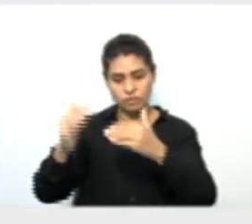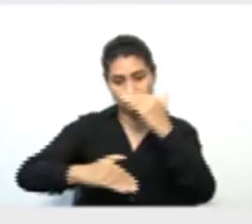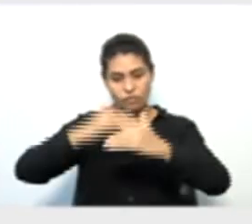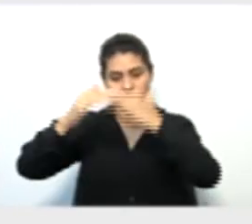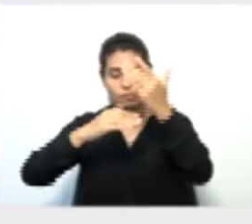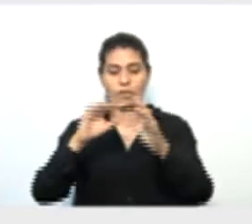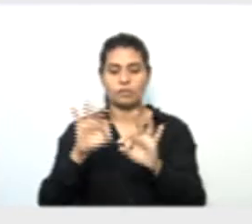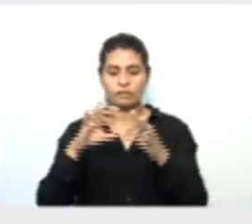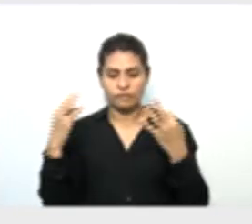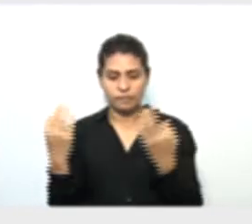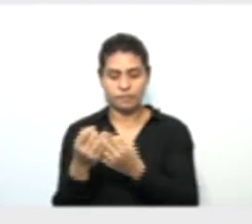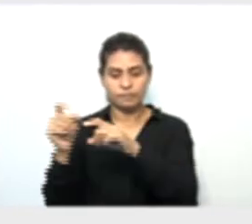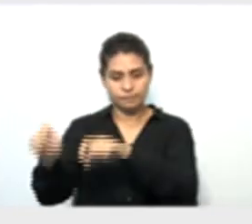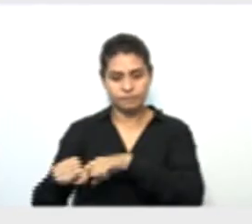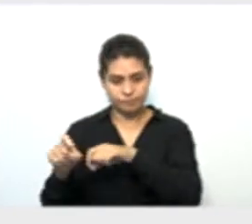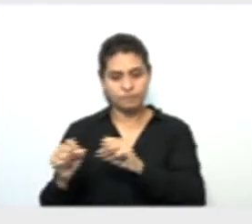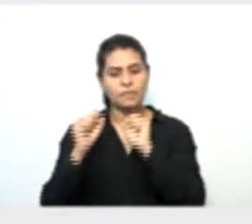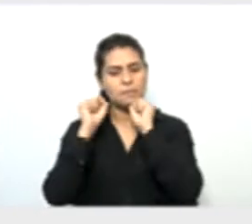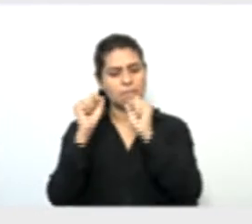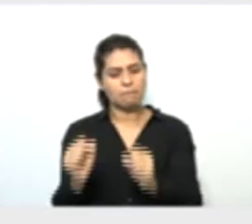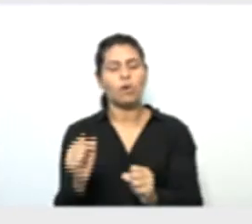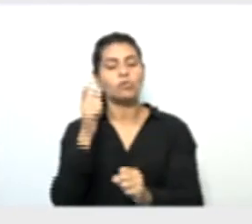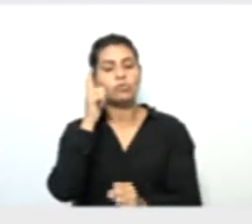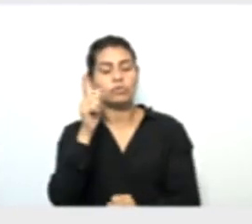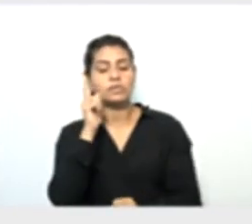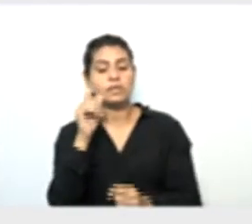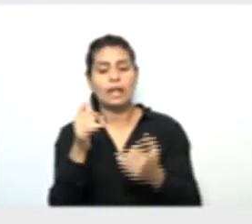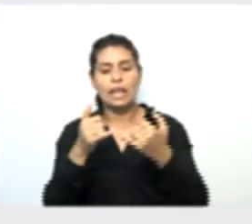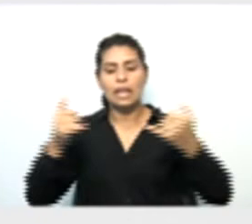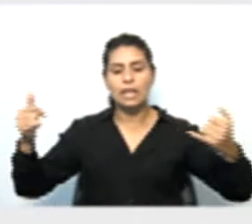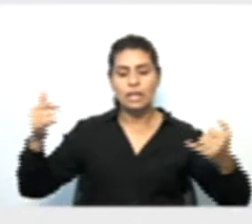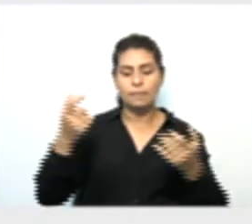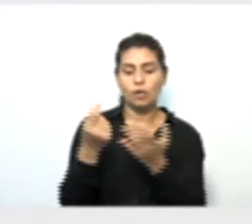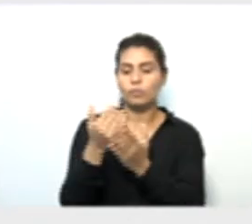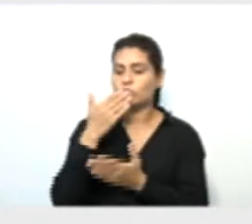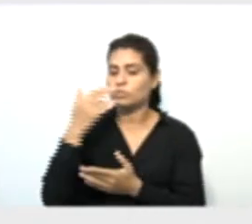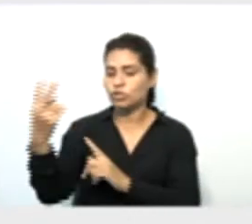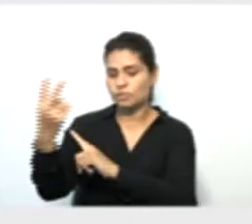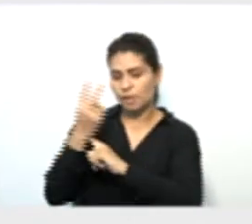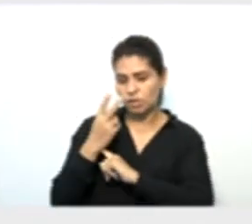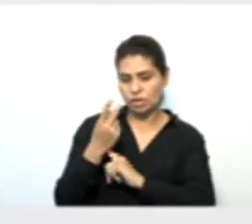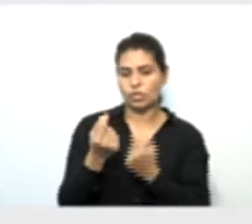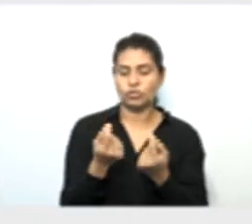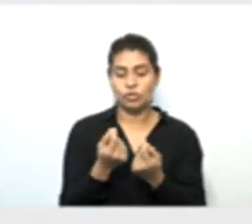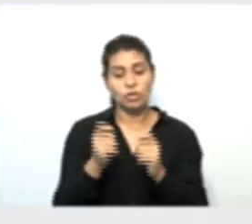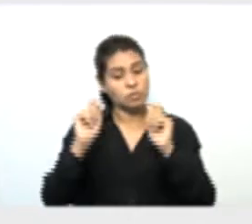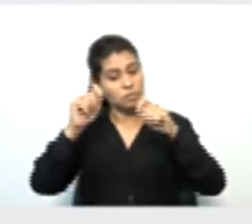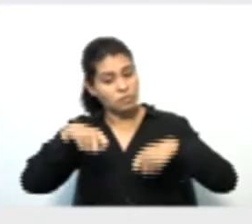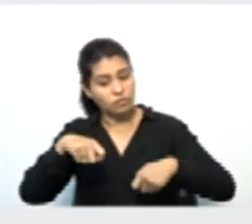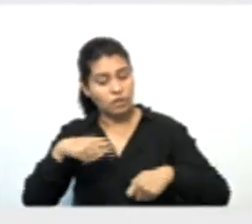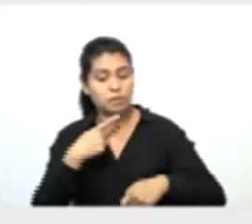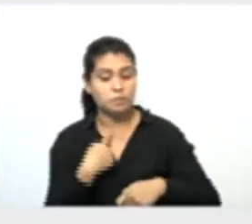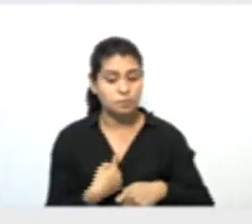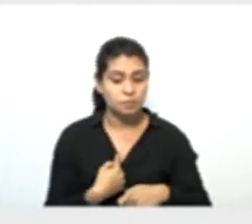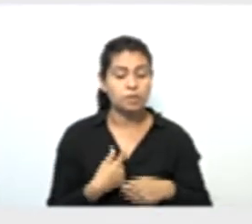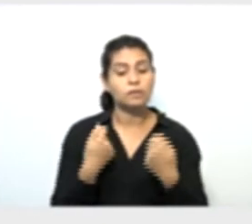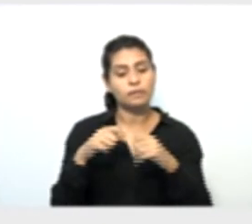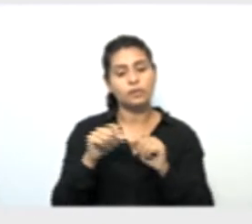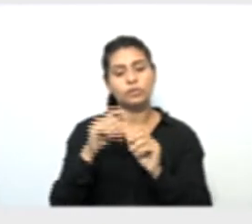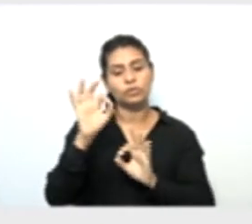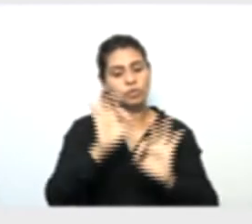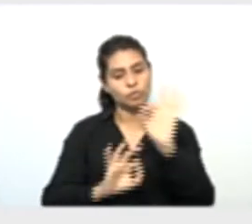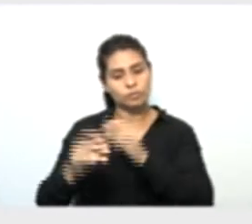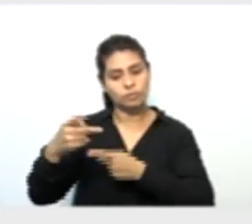dele, agricultores familiares podem acessar várias linhas de crédito de acordo com suas necessidades e de acordo com seus